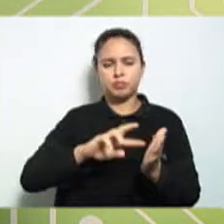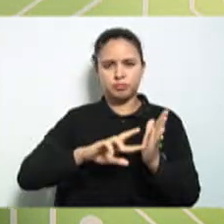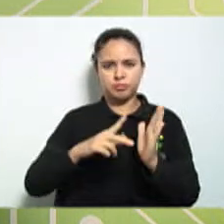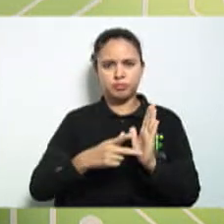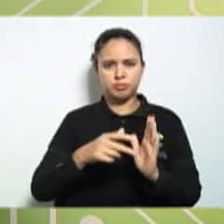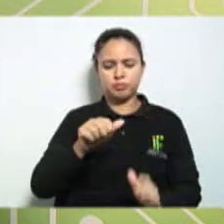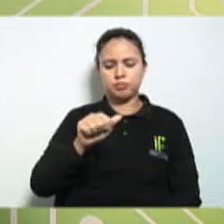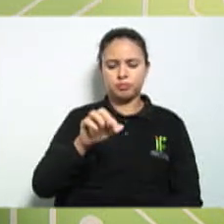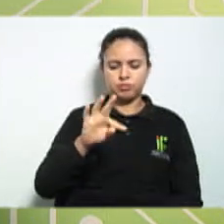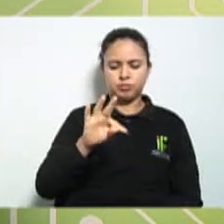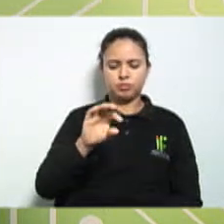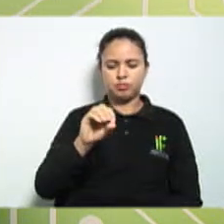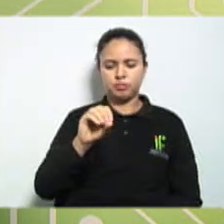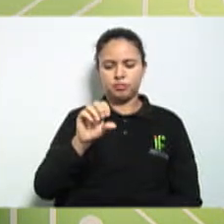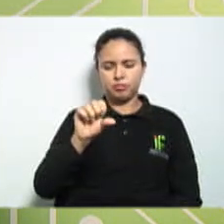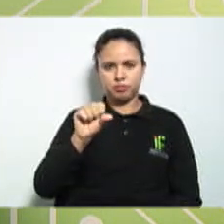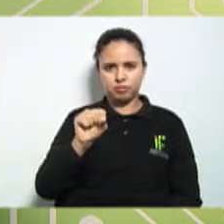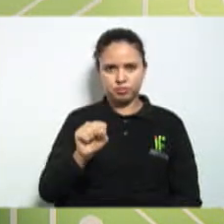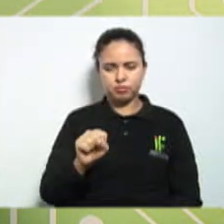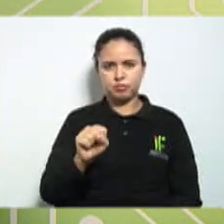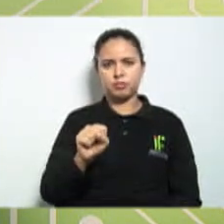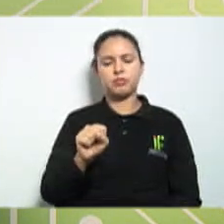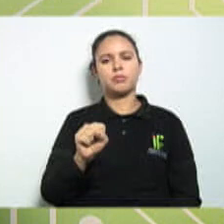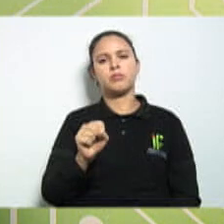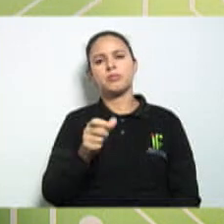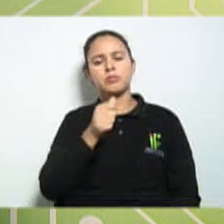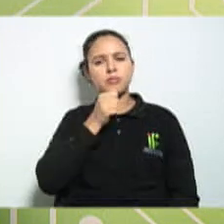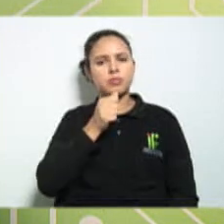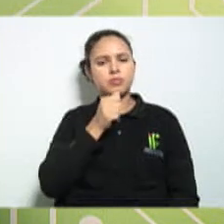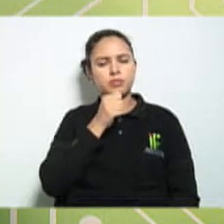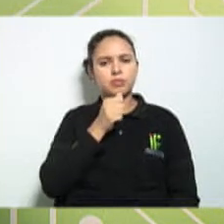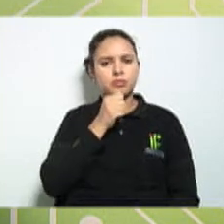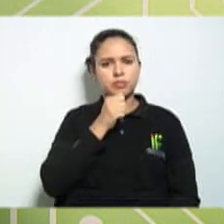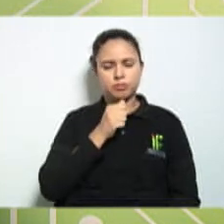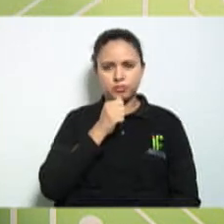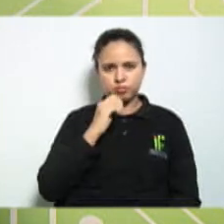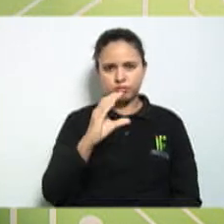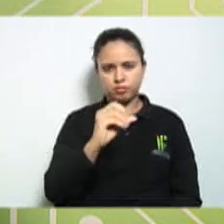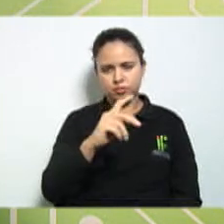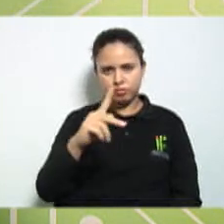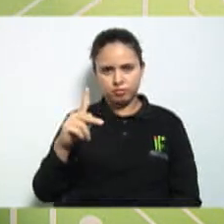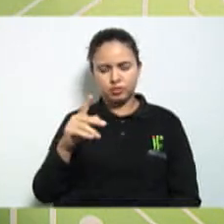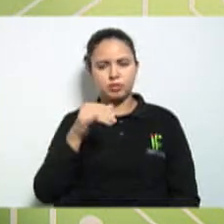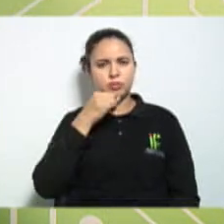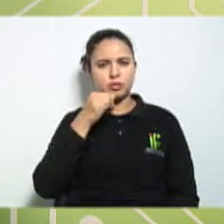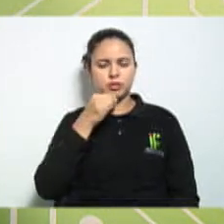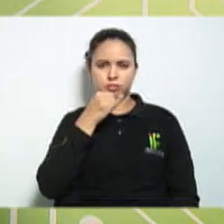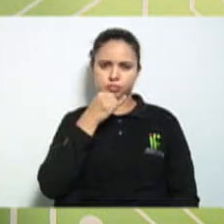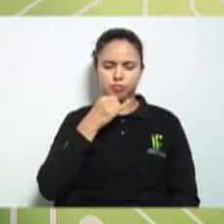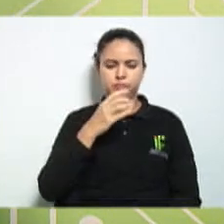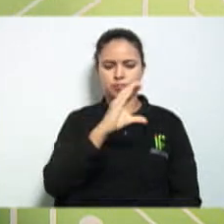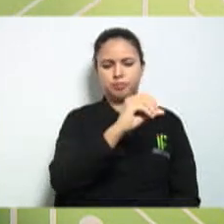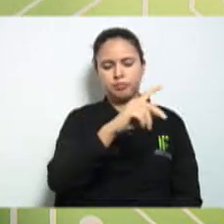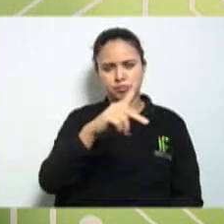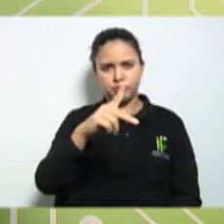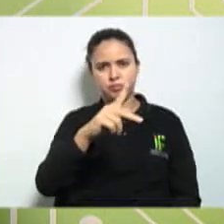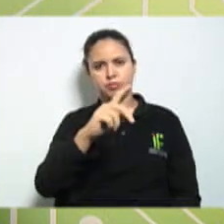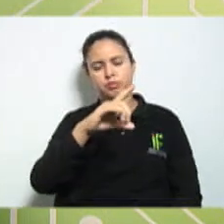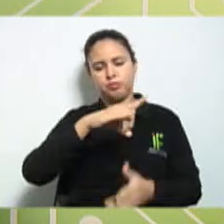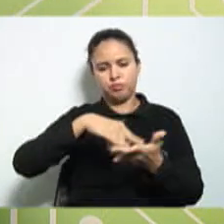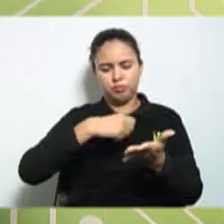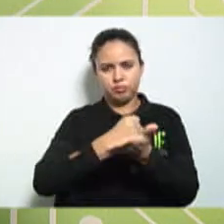aqueles atos que, o que pode acontecer? A cooperativa ela firmou um contrato com uma rede de supermercado. O